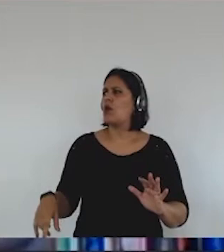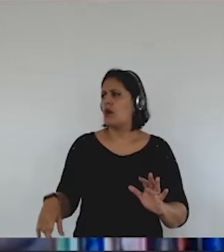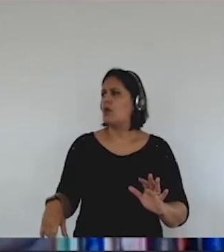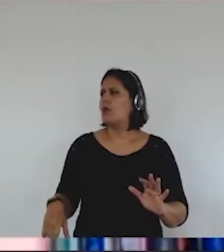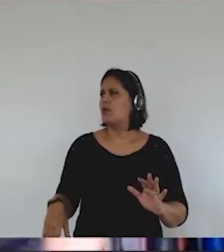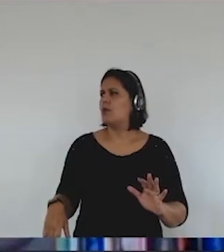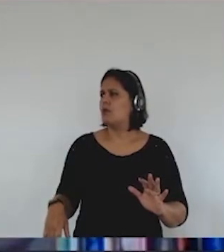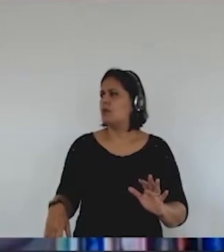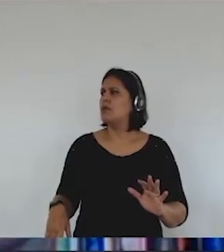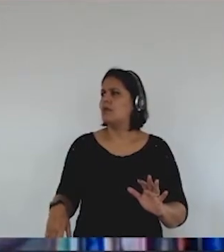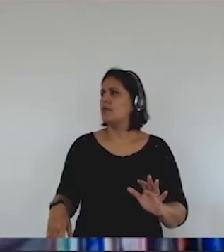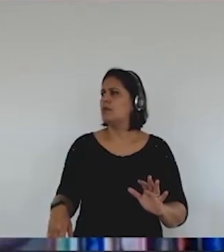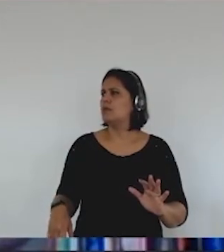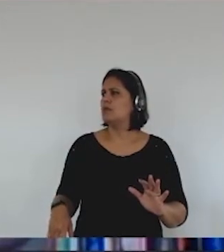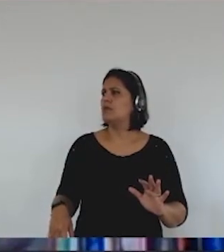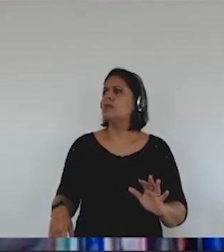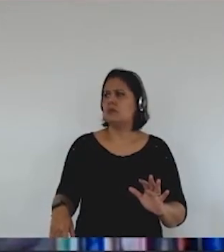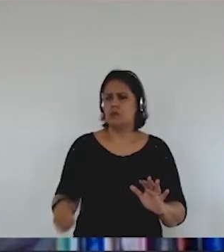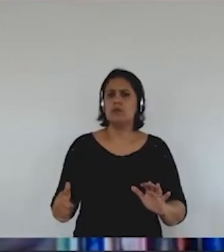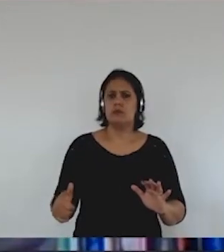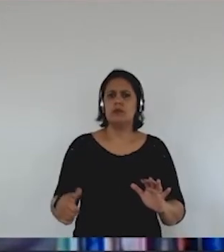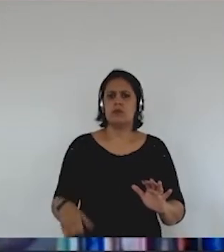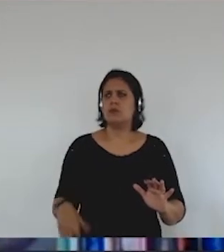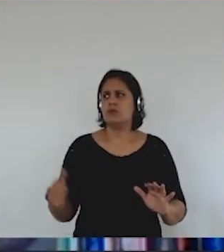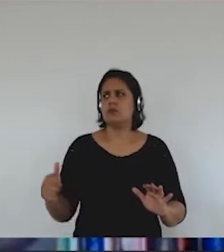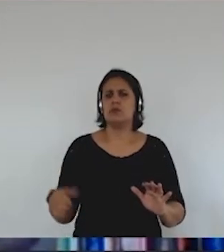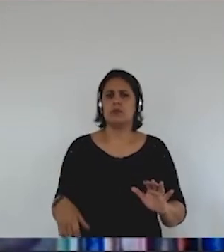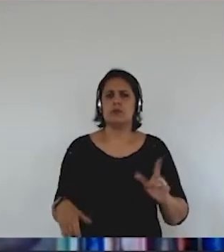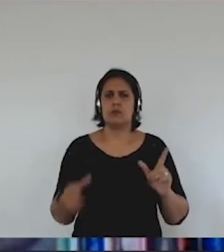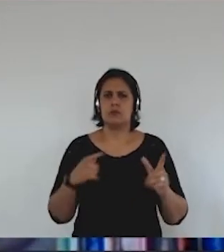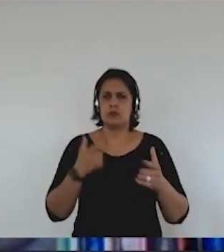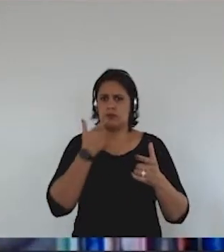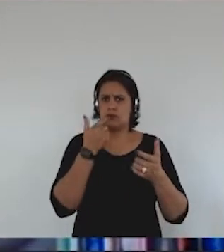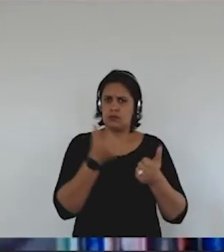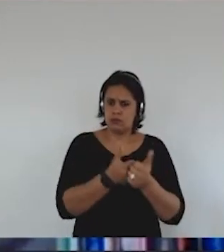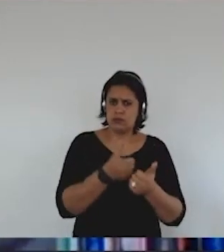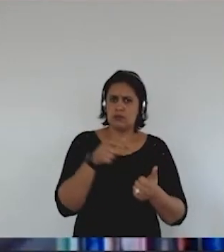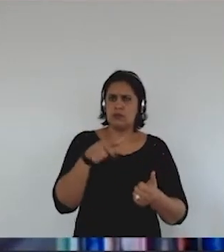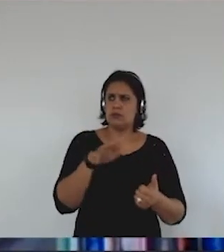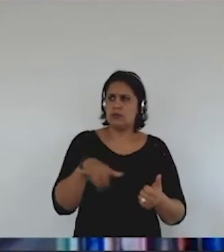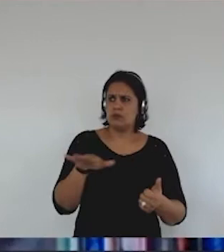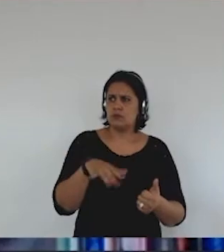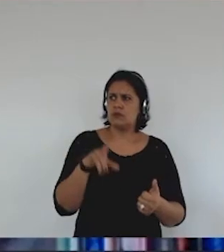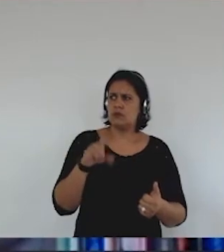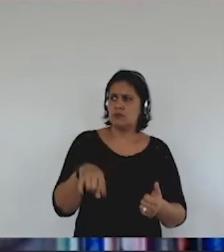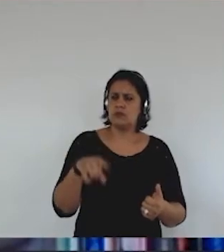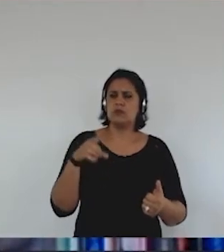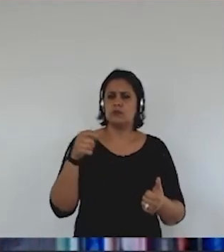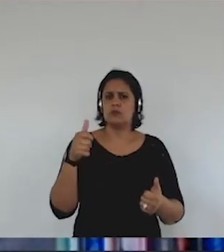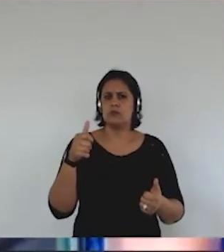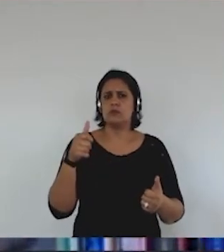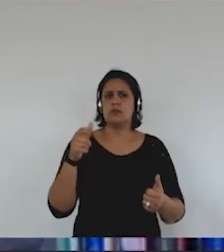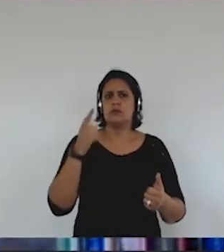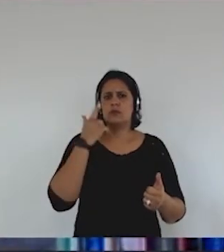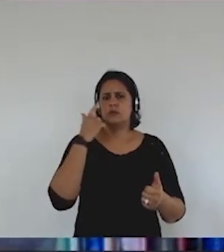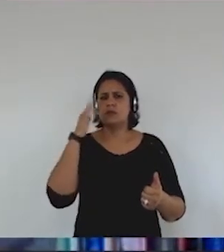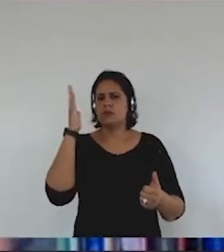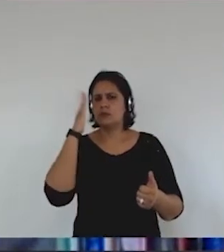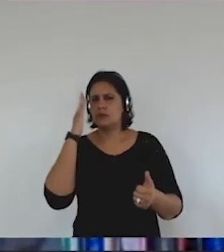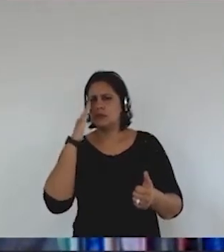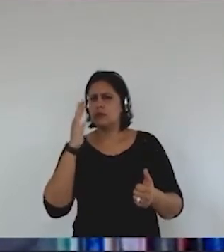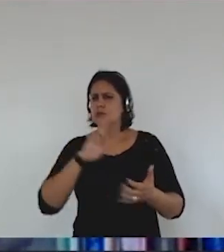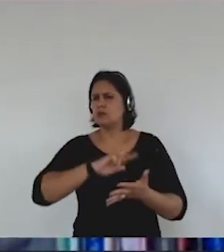área tributária por estar mais próximo dessa área, mas acredito que tenham ocorrido, pelo menos do que eu tenho ciência, em várias